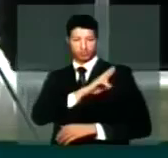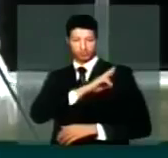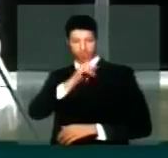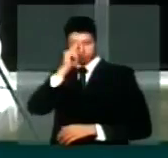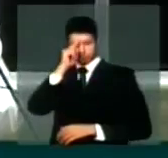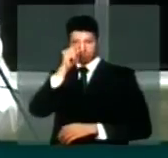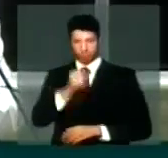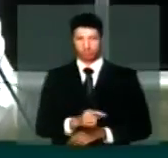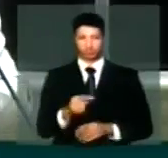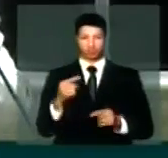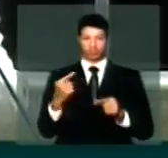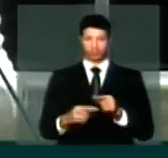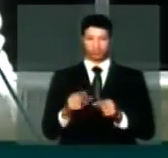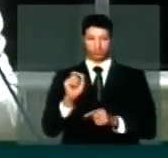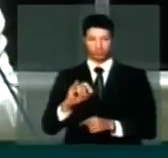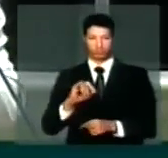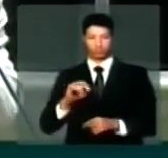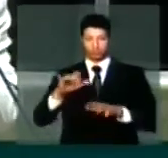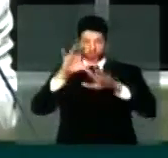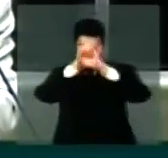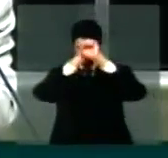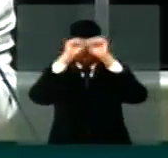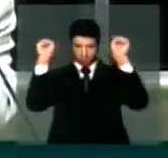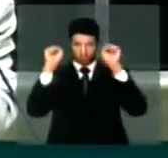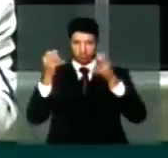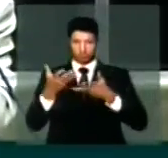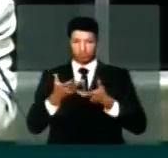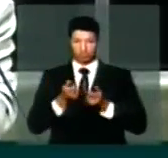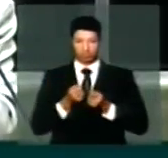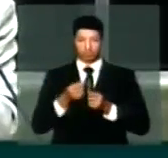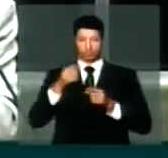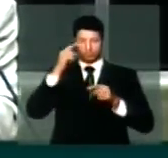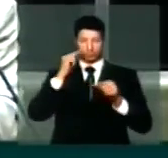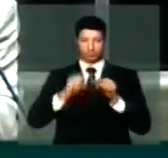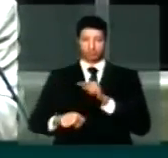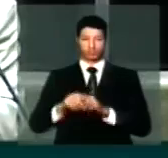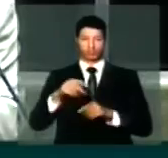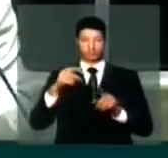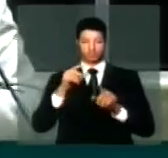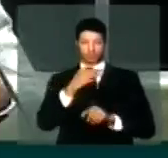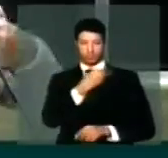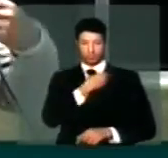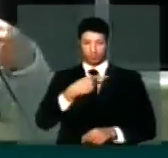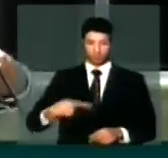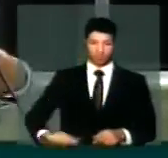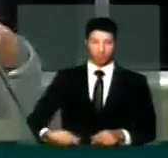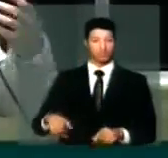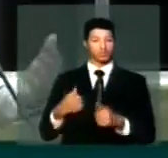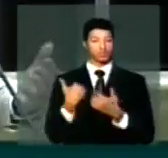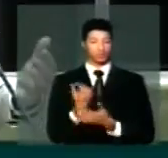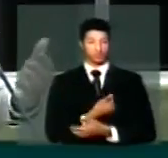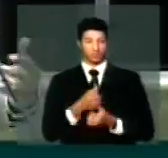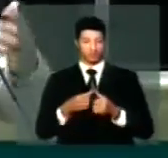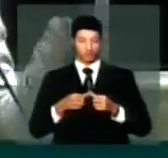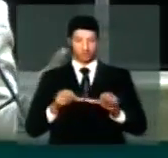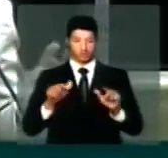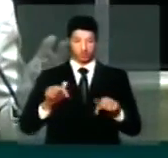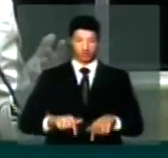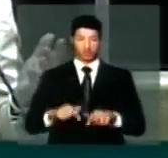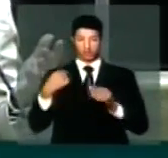mando, caso o Supremo acolha a denúncia do Ministério Público e estejamos